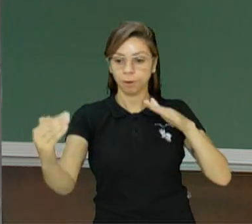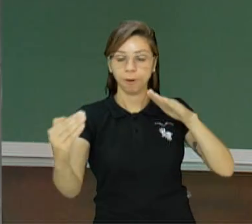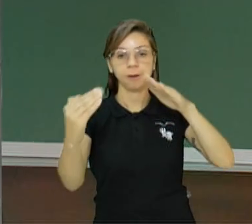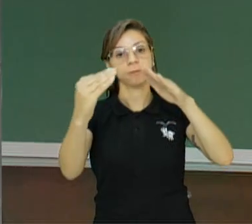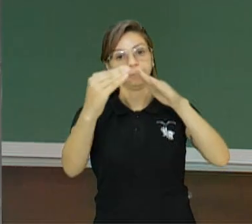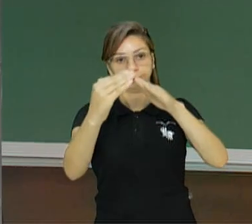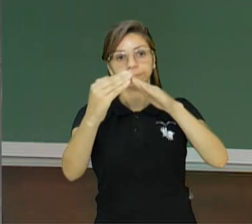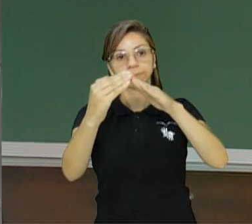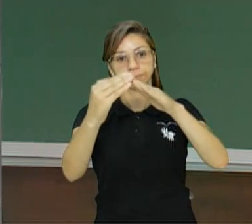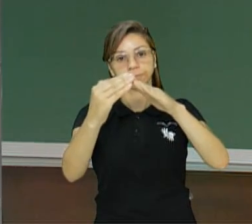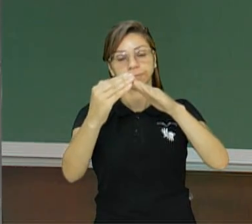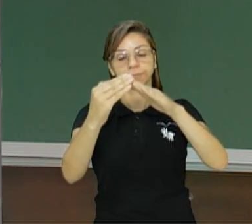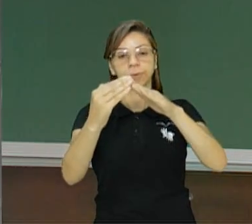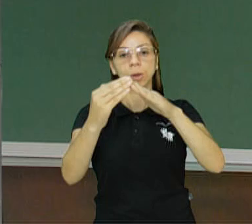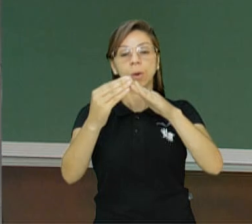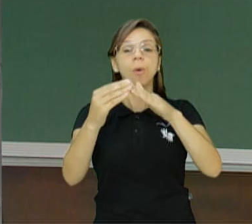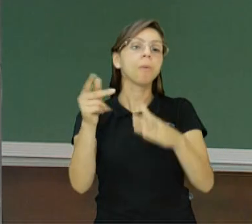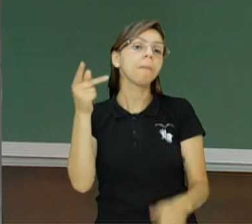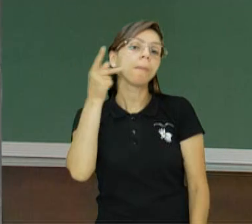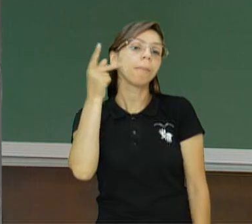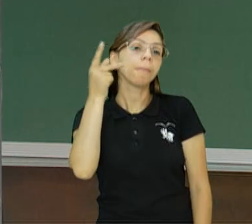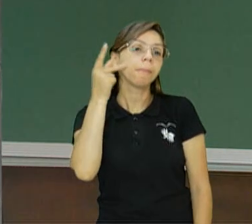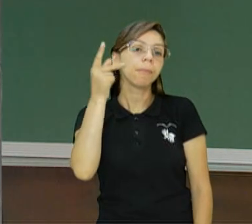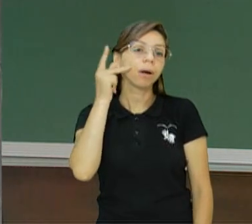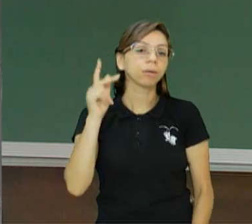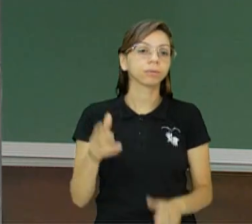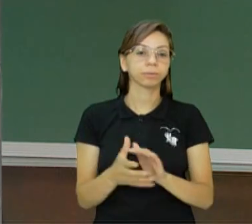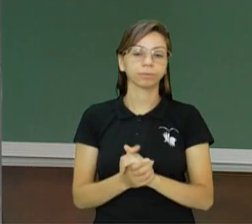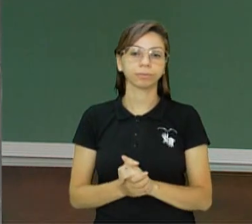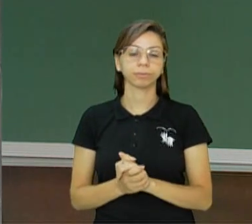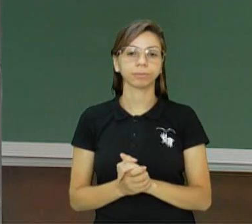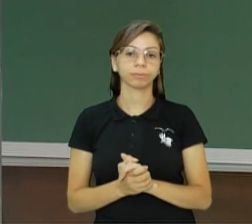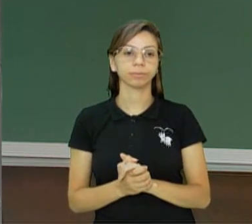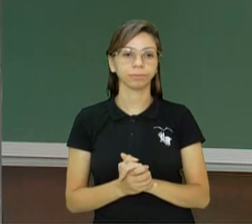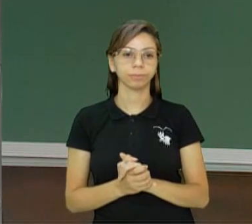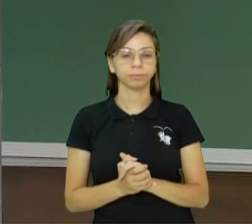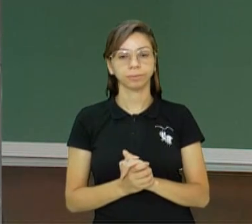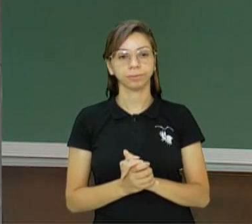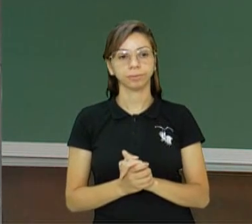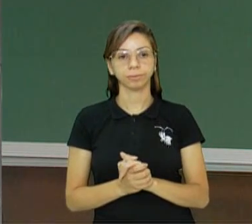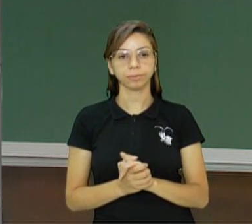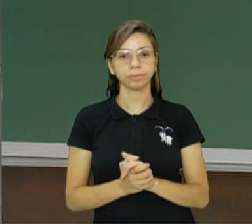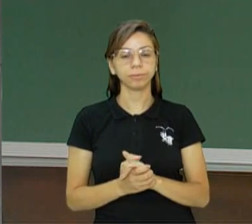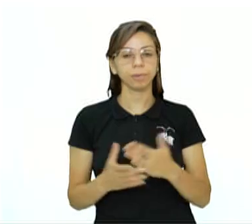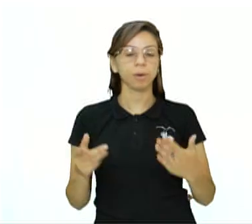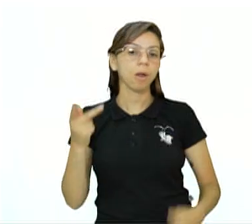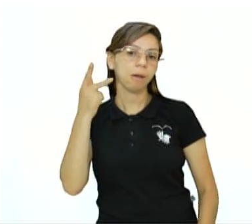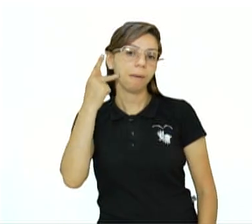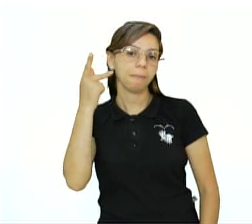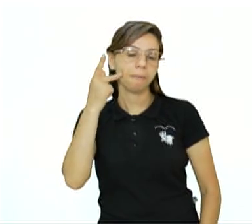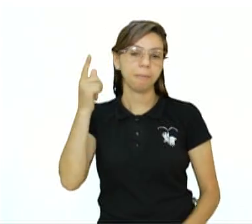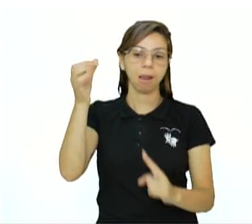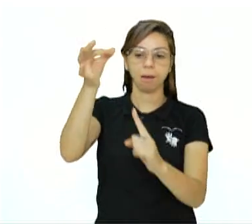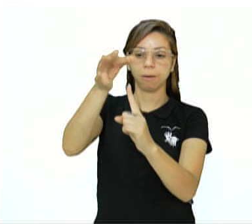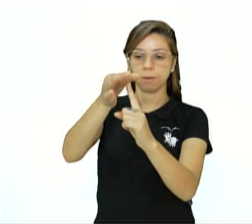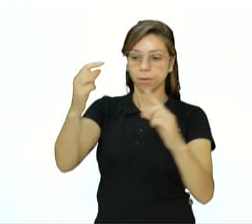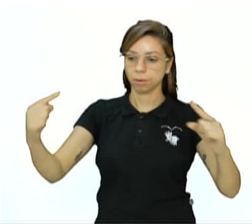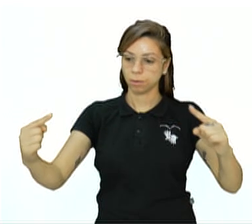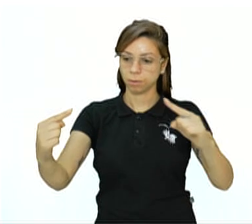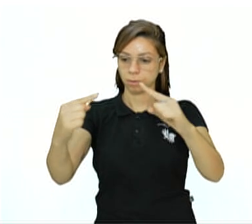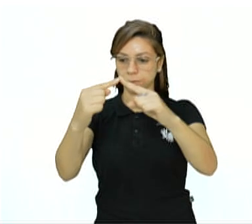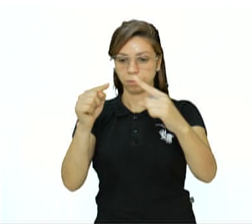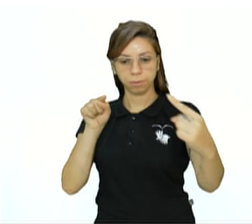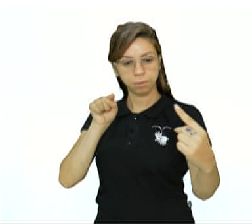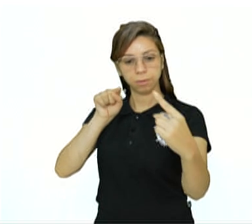poder juntar, uma jujuba, que é o nosso próximo passo. Olhem aqui, agora coloque uma jujuba juntando os 4